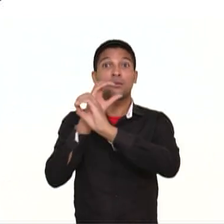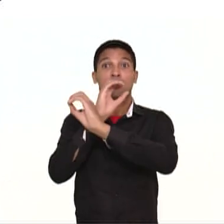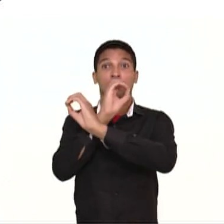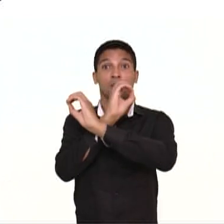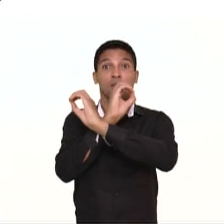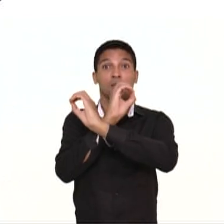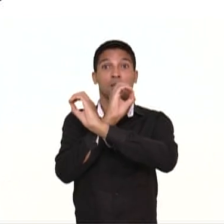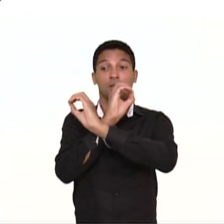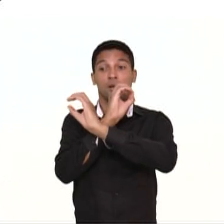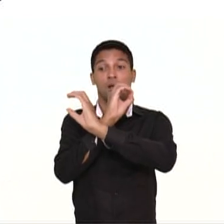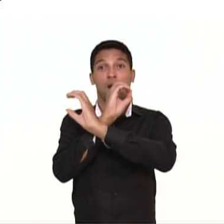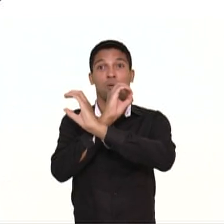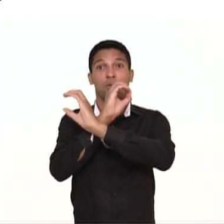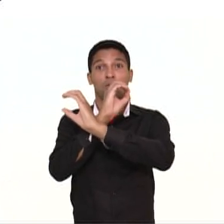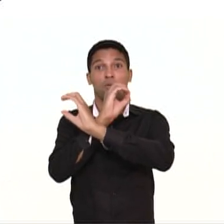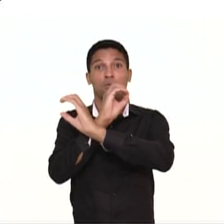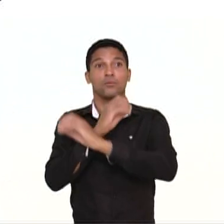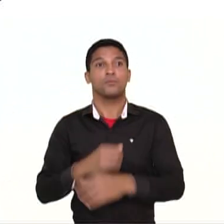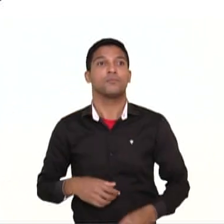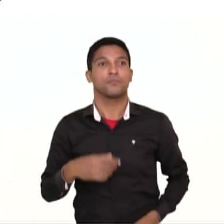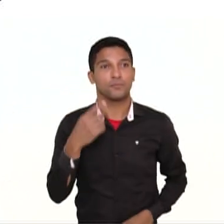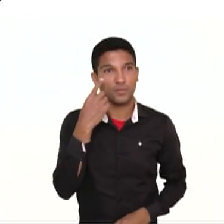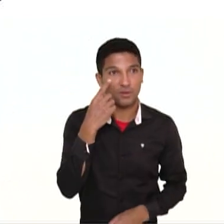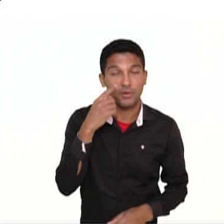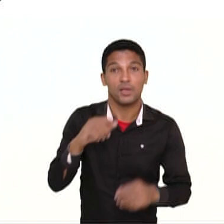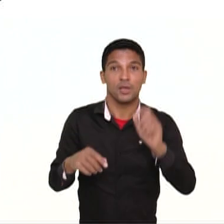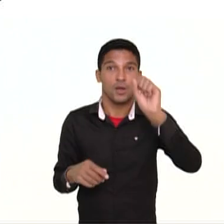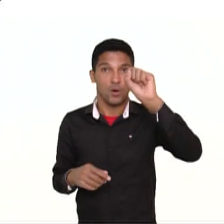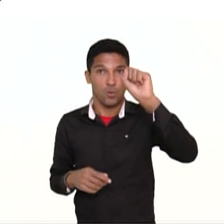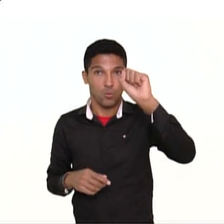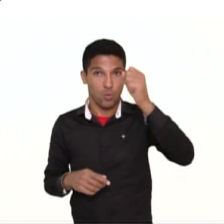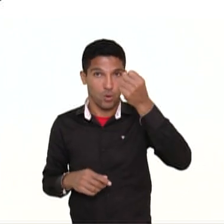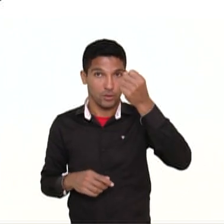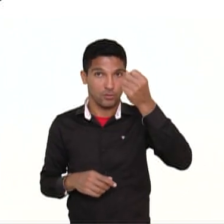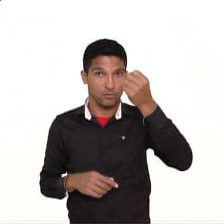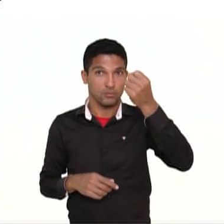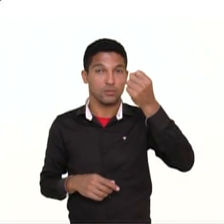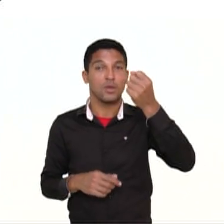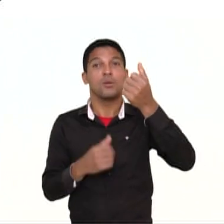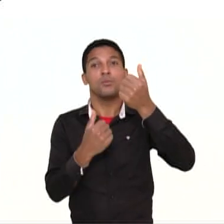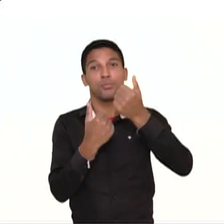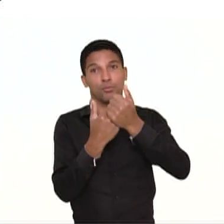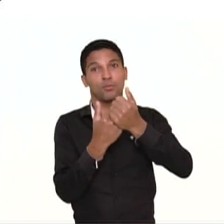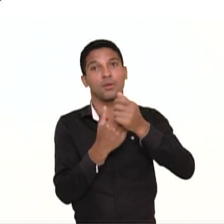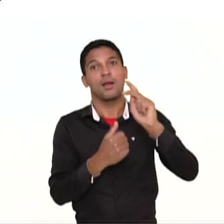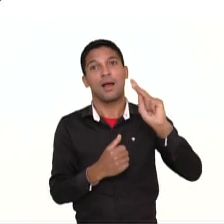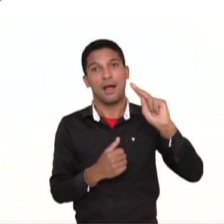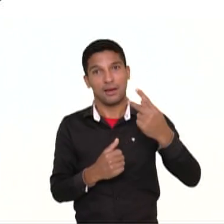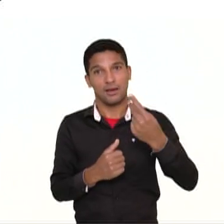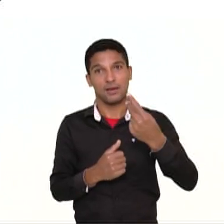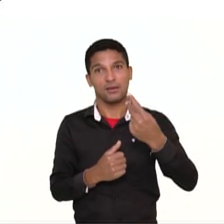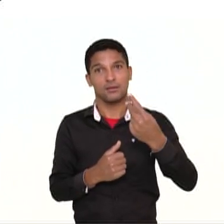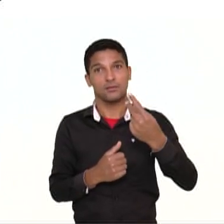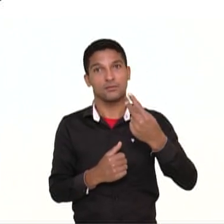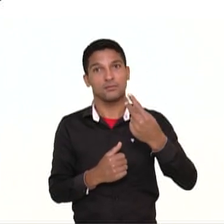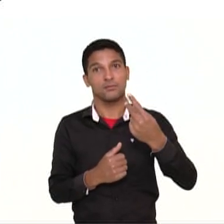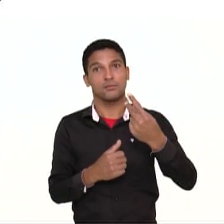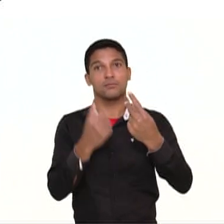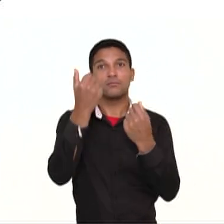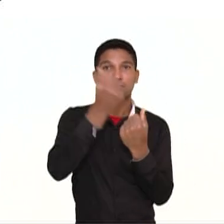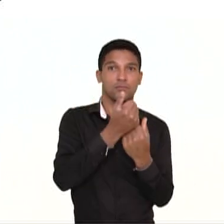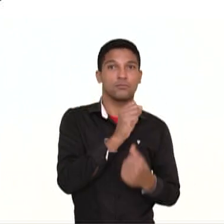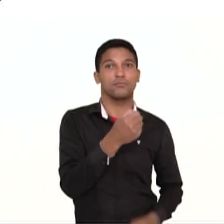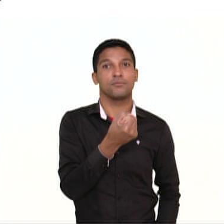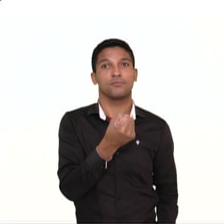8 da manhã, substitua 8 no H, porque o H é o tempo, ok? Substituindo H por 8, eu tenho então menos 8 ao